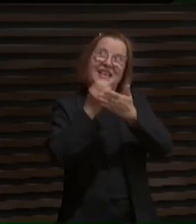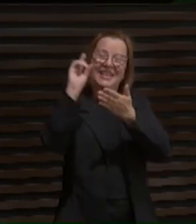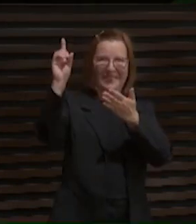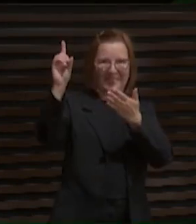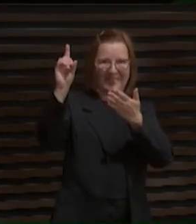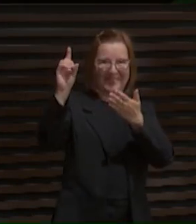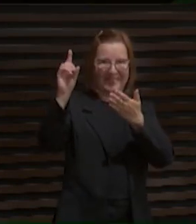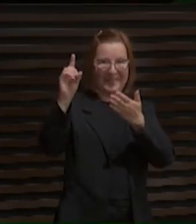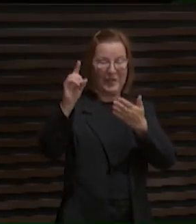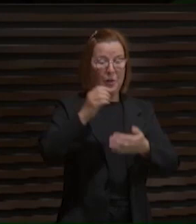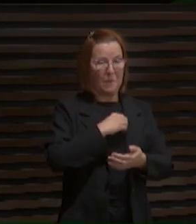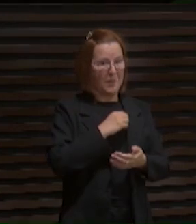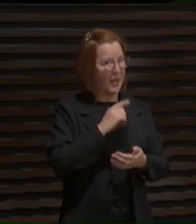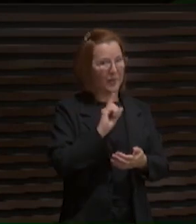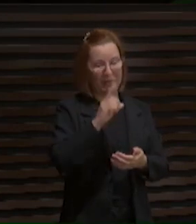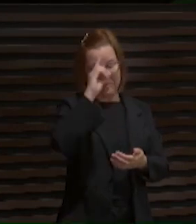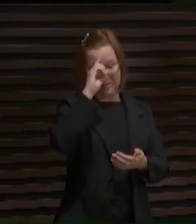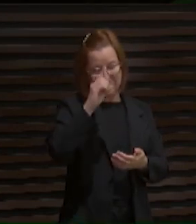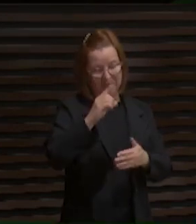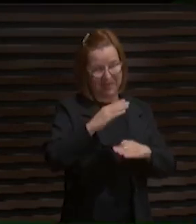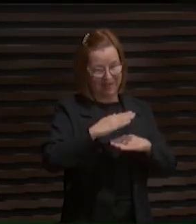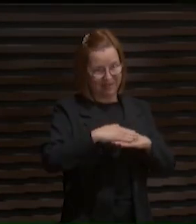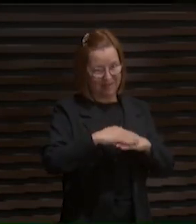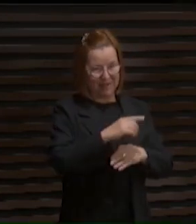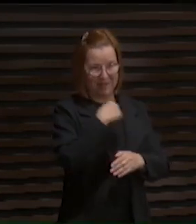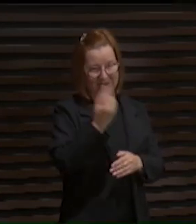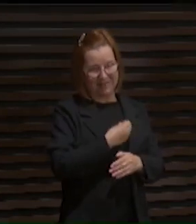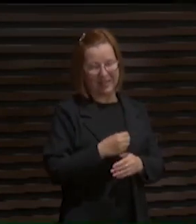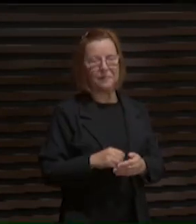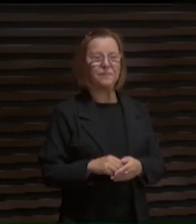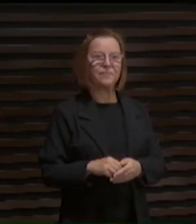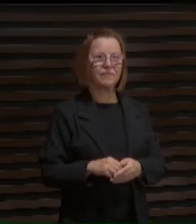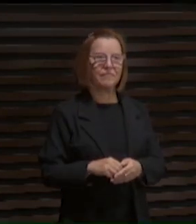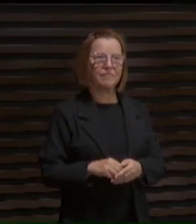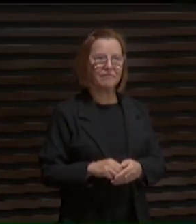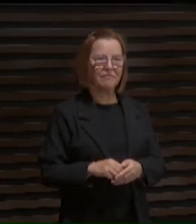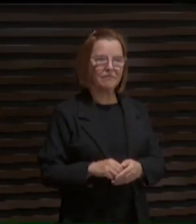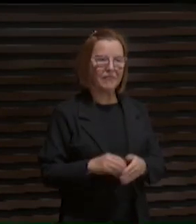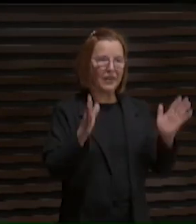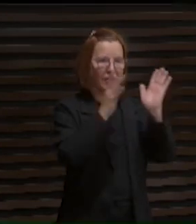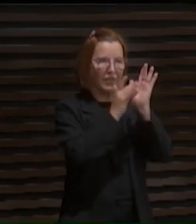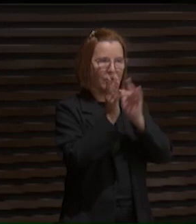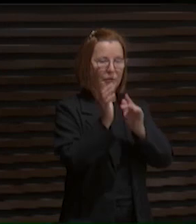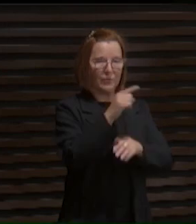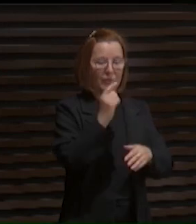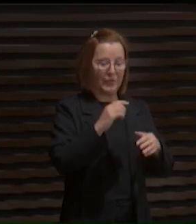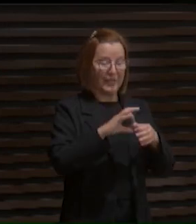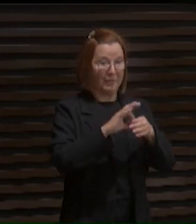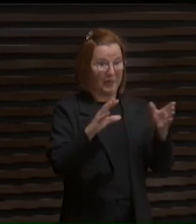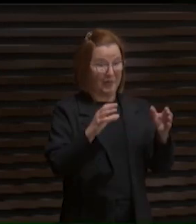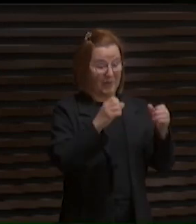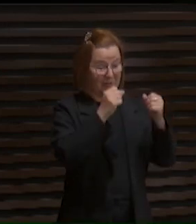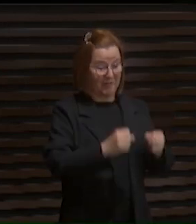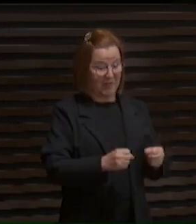mais sobre nós. Vamos ler juntos Colossenses 1:13. Ele nos libertou do poder das trevas